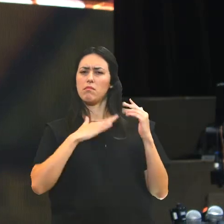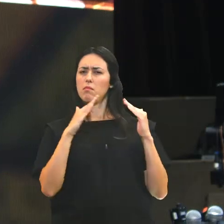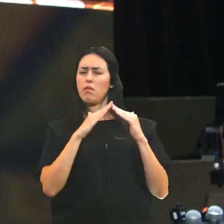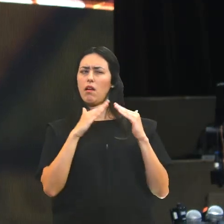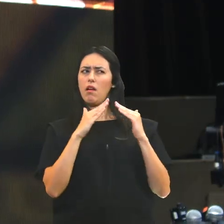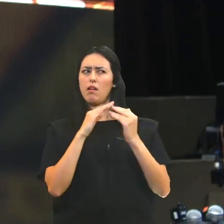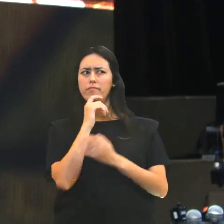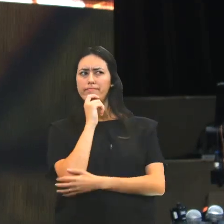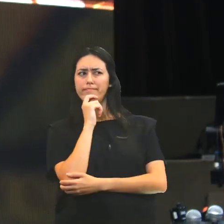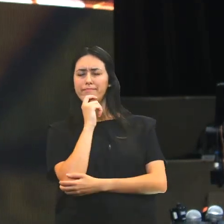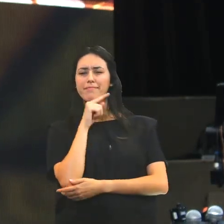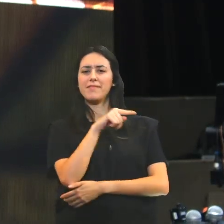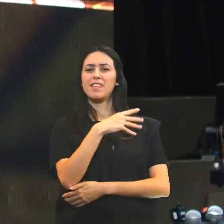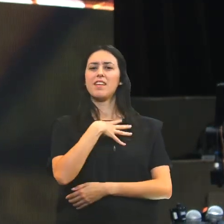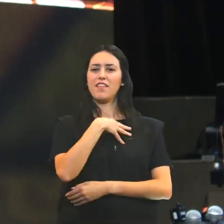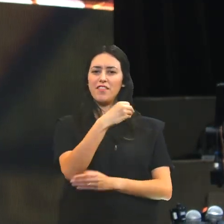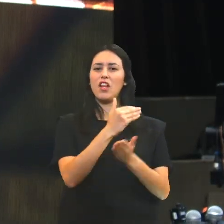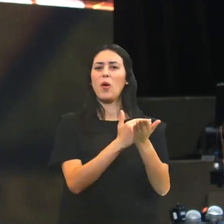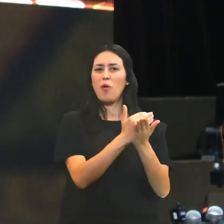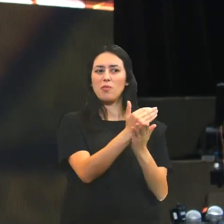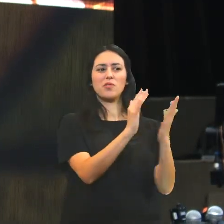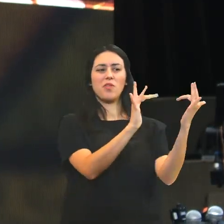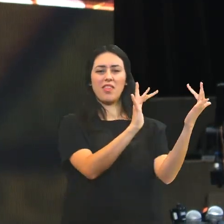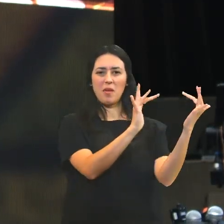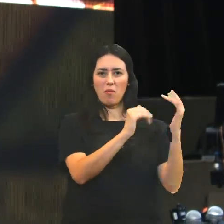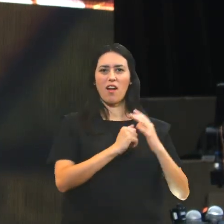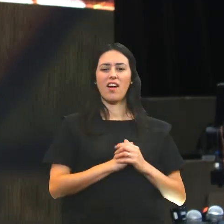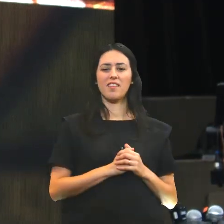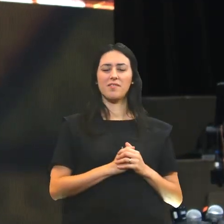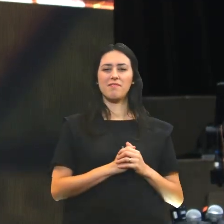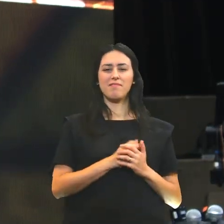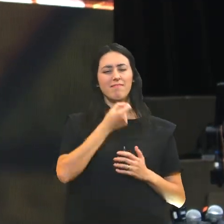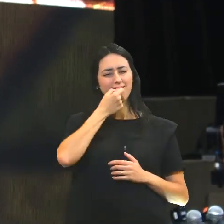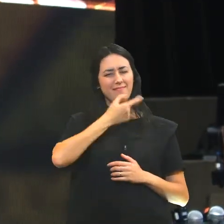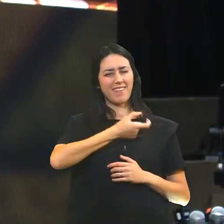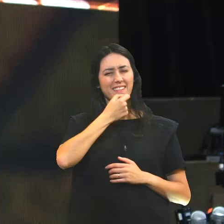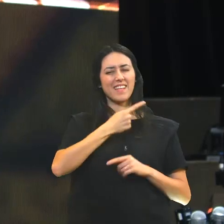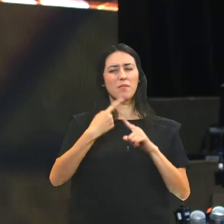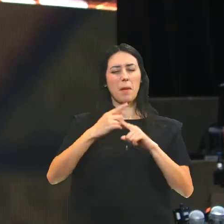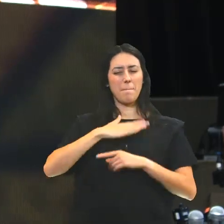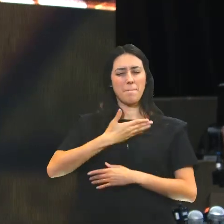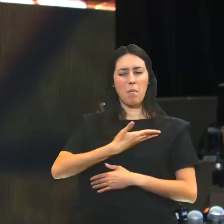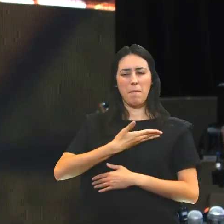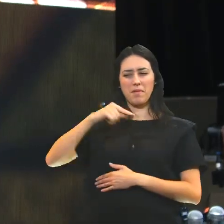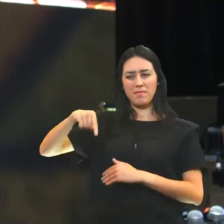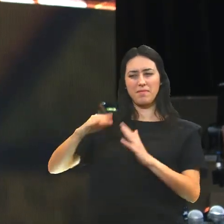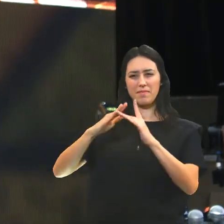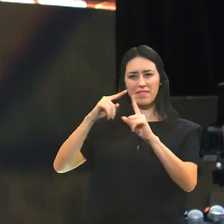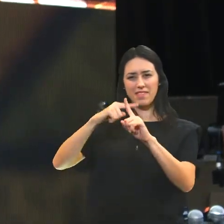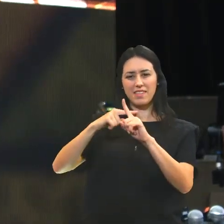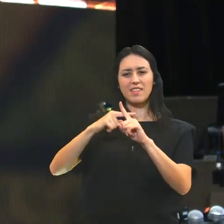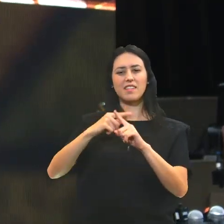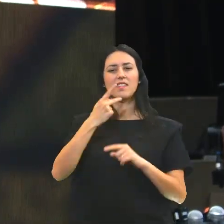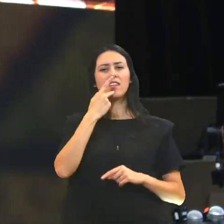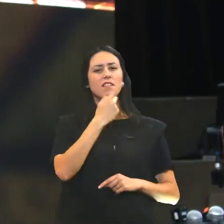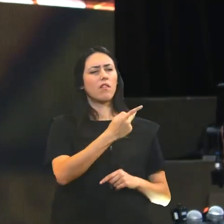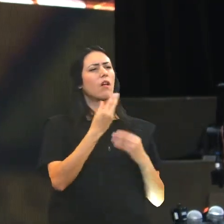E ela começou a namorar. É engraçado porque os meus amigos aqui na igreja dizem: rapaz, nunca tem cabelo branco aí, está